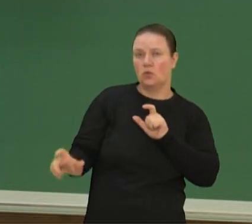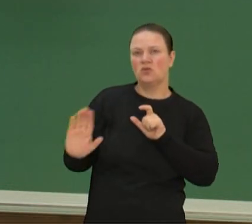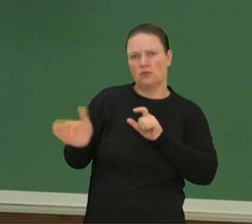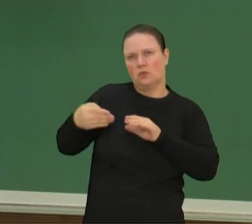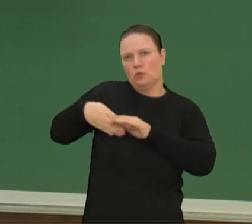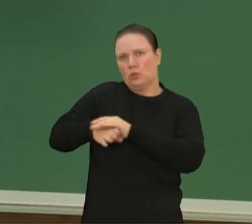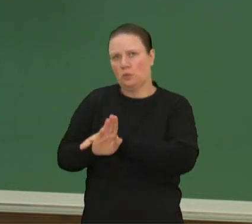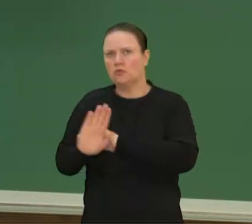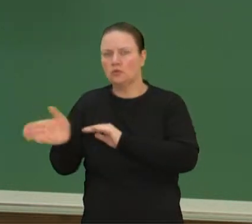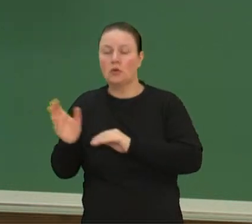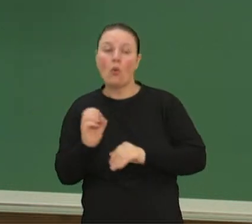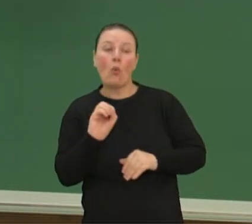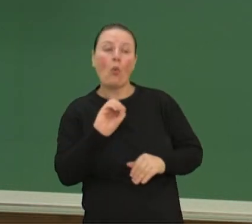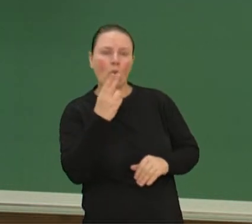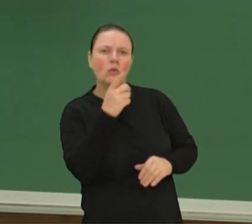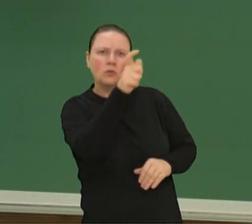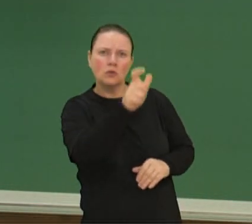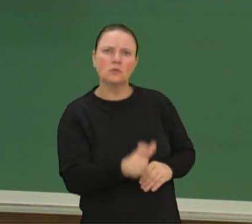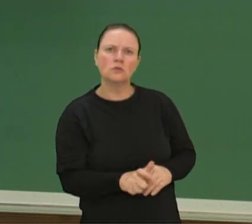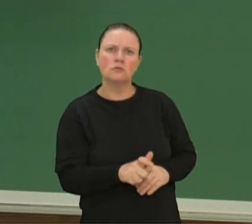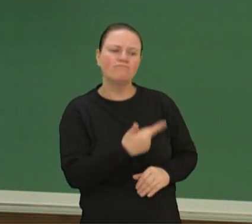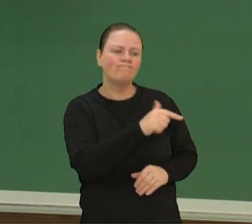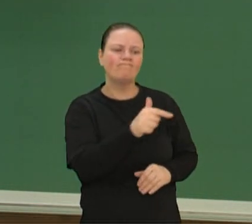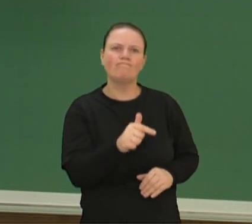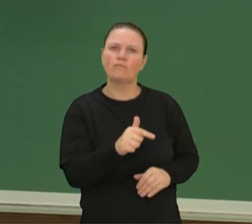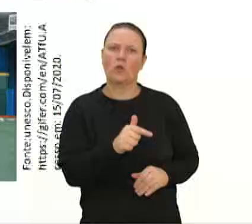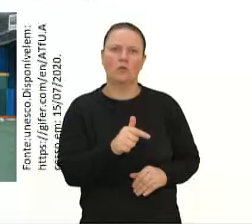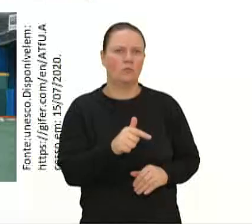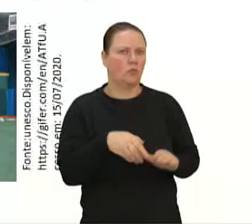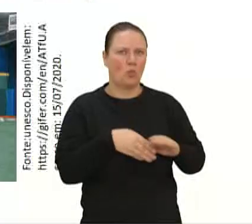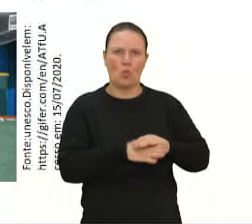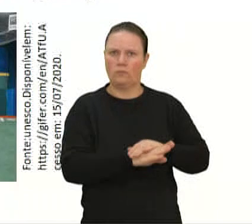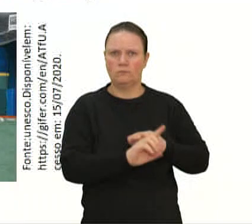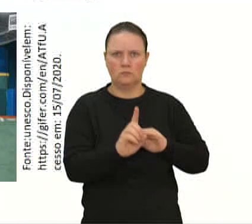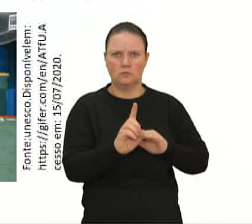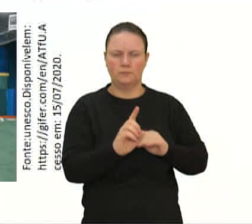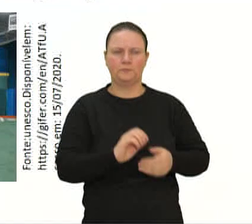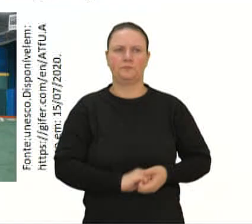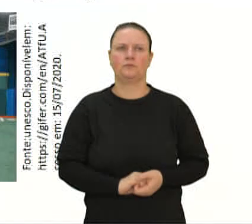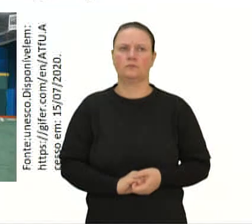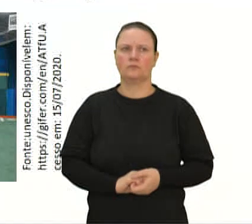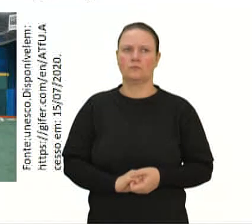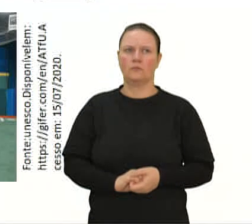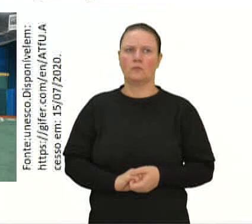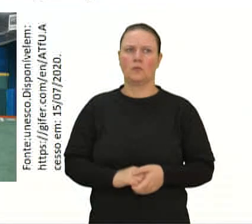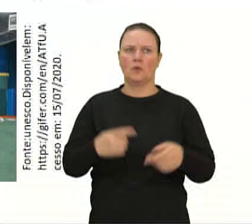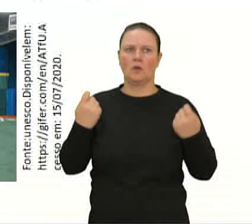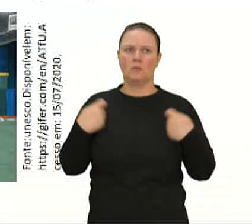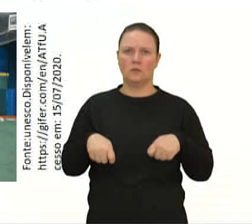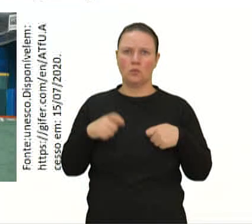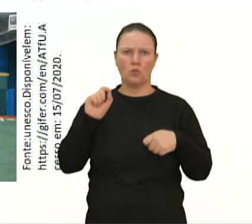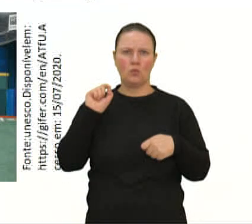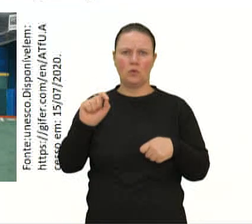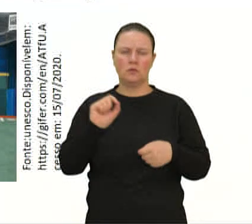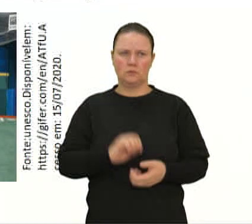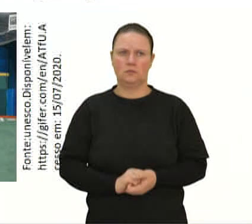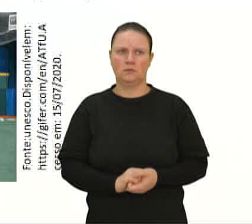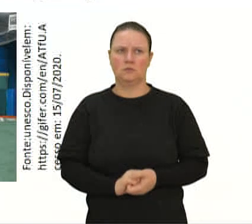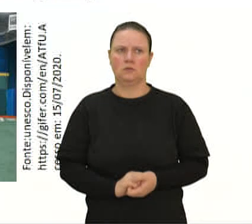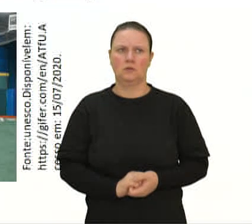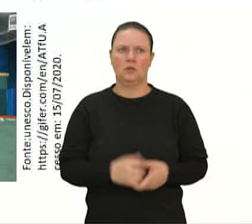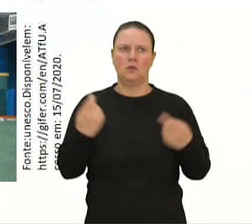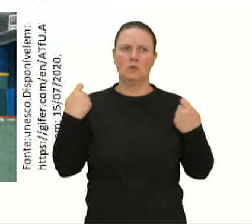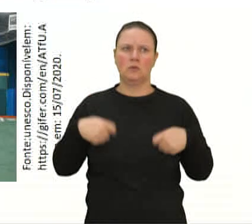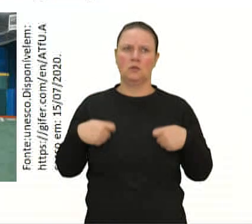atletas. O treinamento de força balístico. Taxa alta de produção de força e a massa esteja